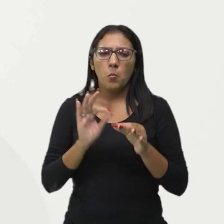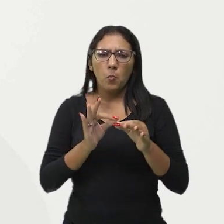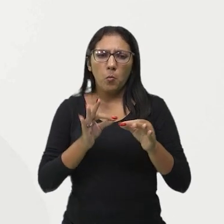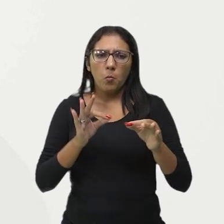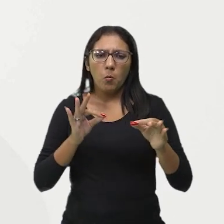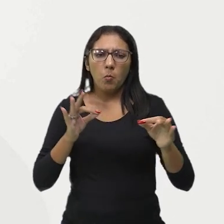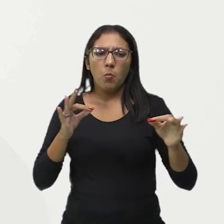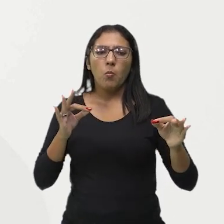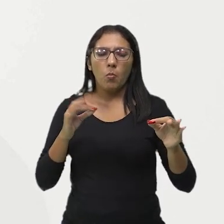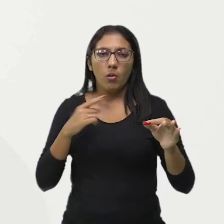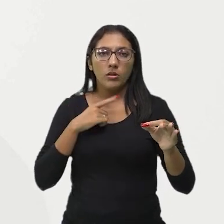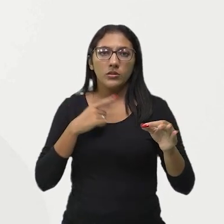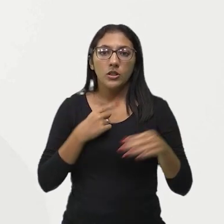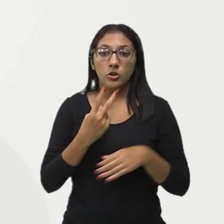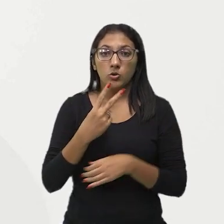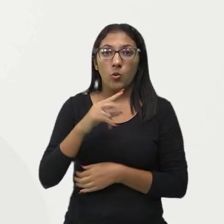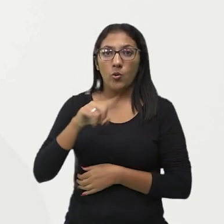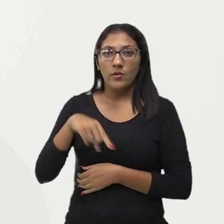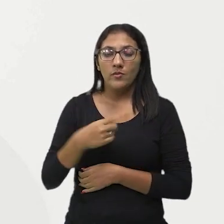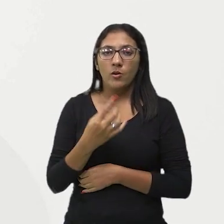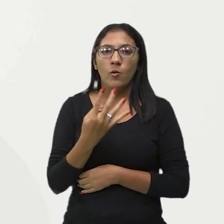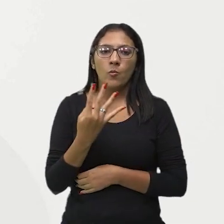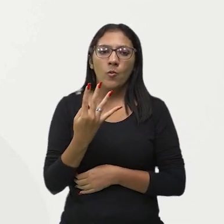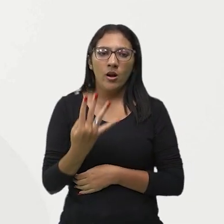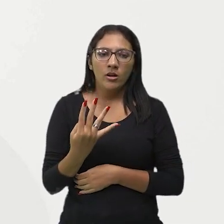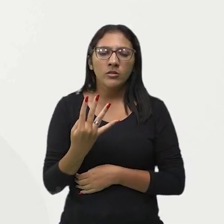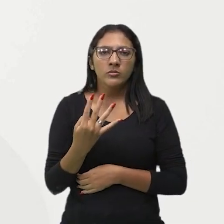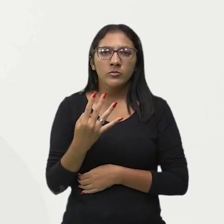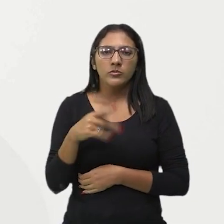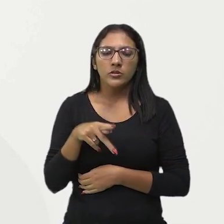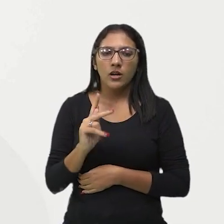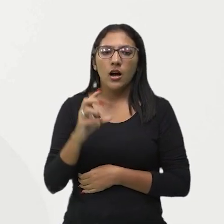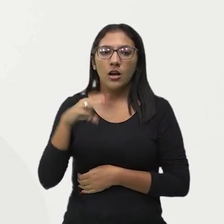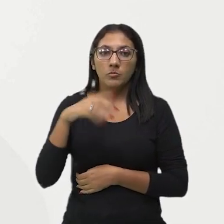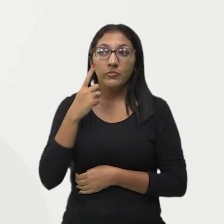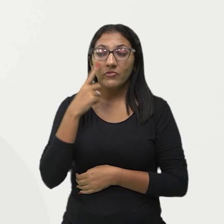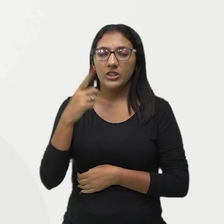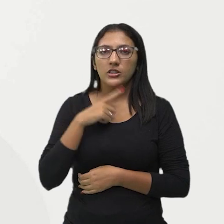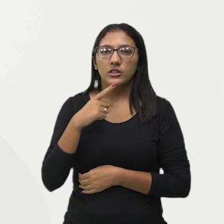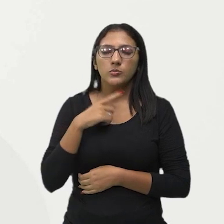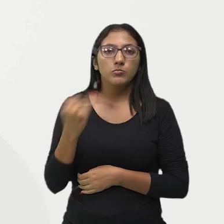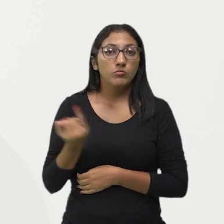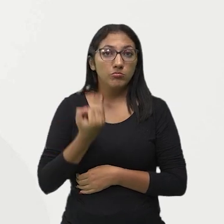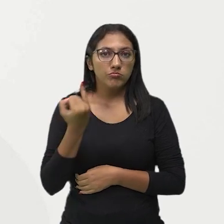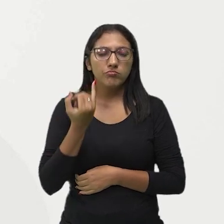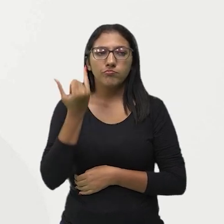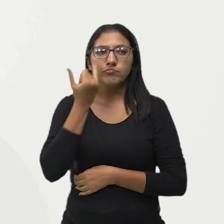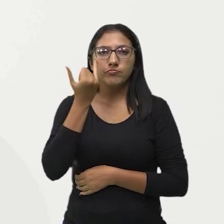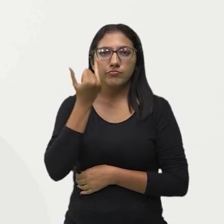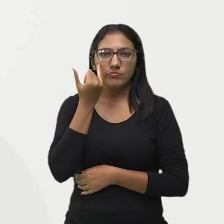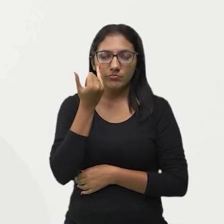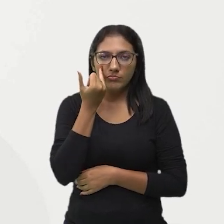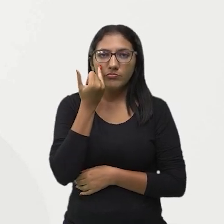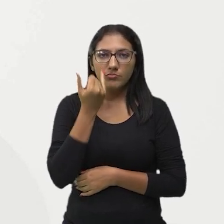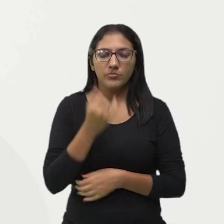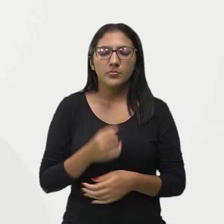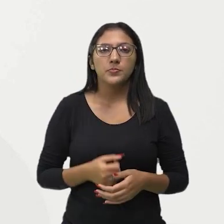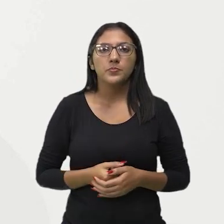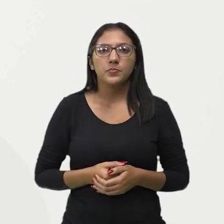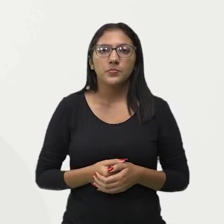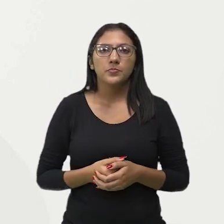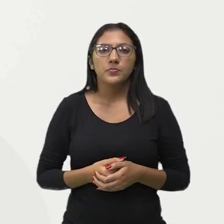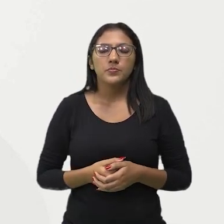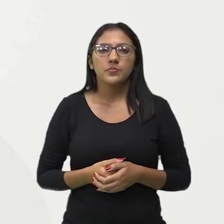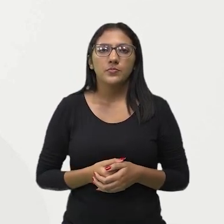ó, 2,4 quilômetros, tá legal? E aí ele disse que a roda da bicicleta do Caio